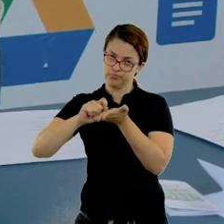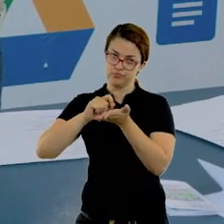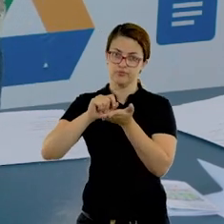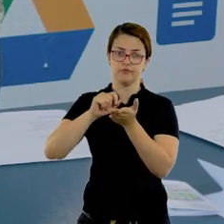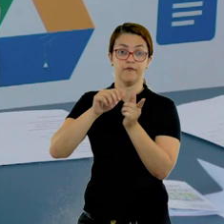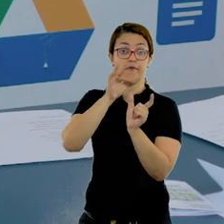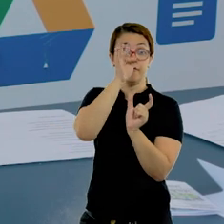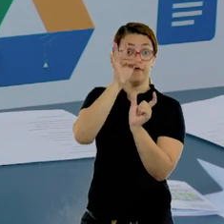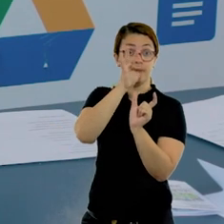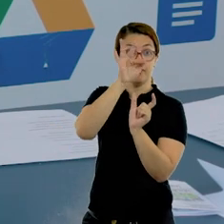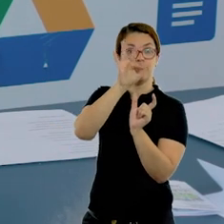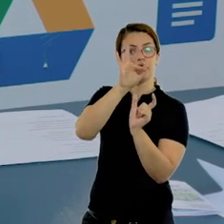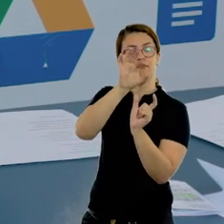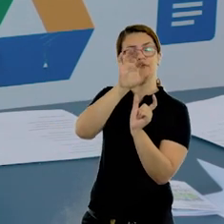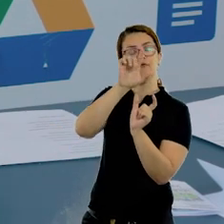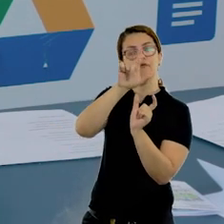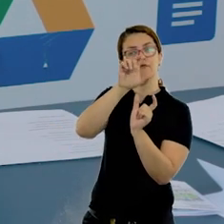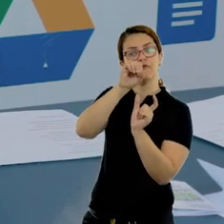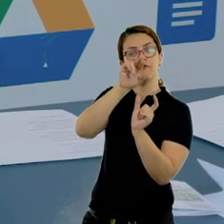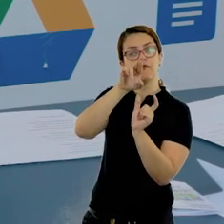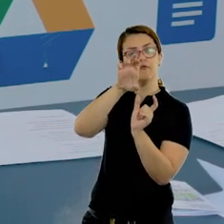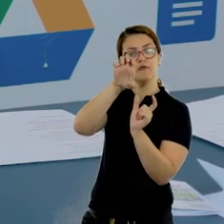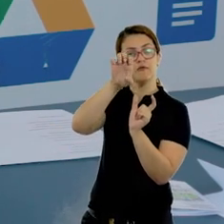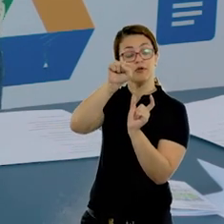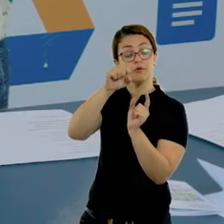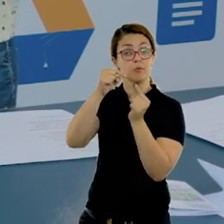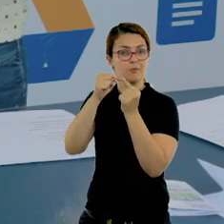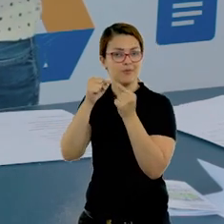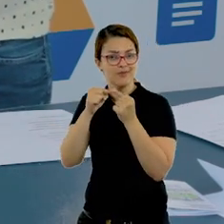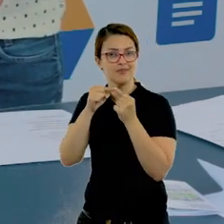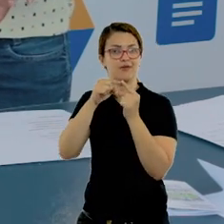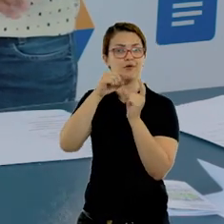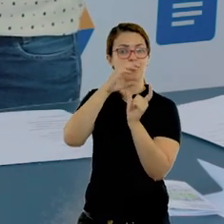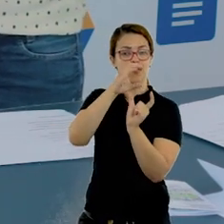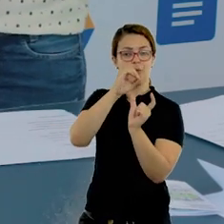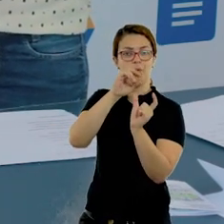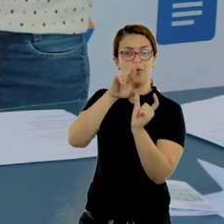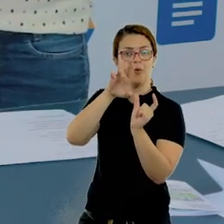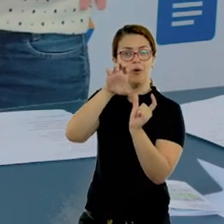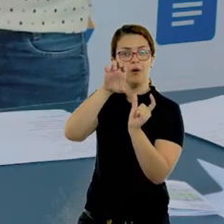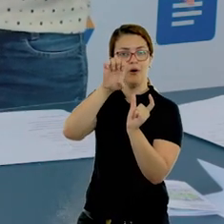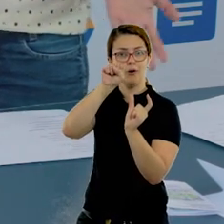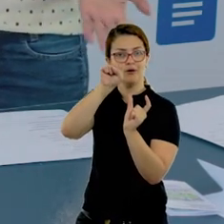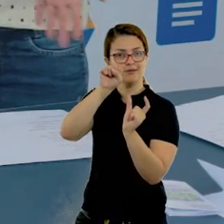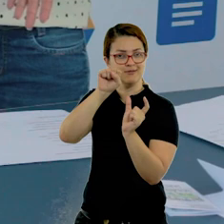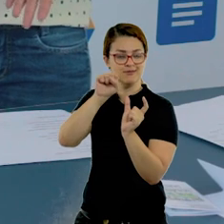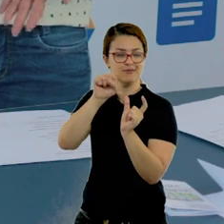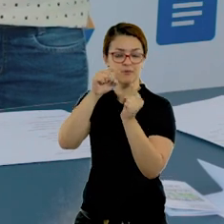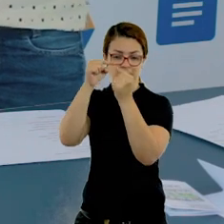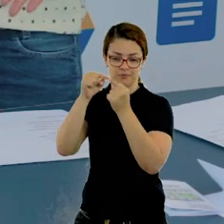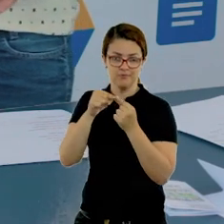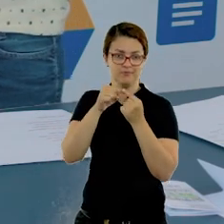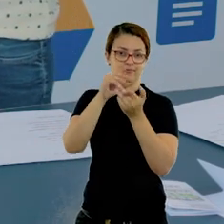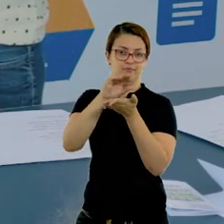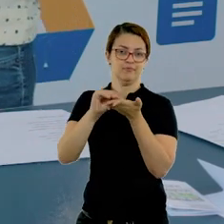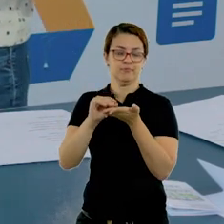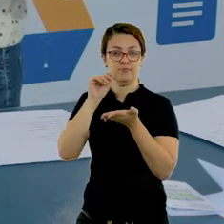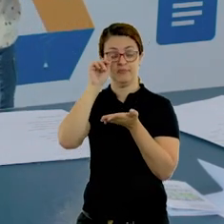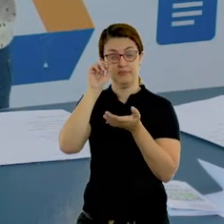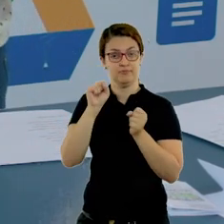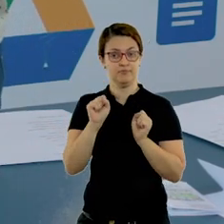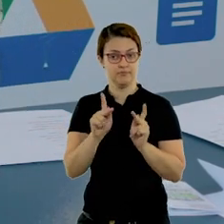essas duas palavrinhas. Ó, flores está rimando com a palavra cores. Vocês deverão fazer isso com todas as outras palavras do poema que rimam,